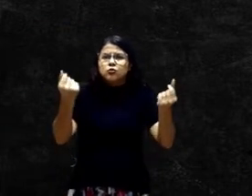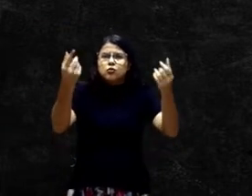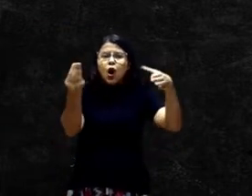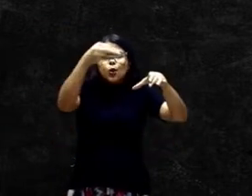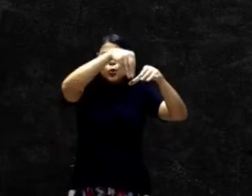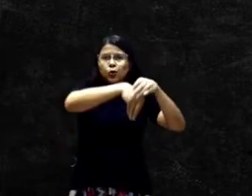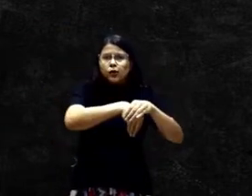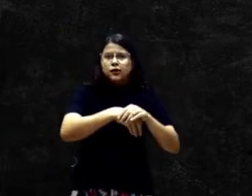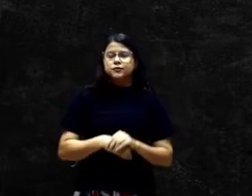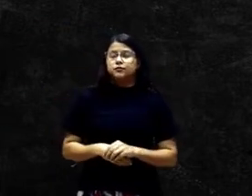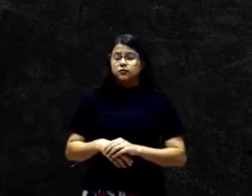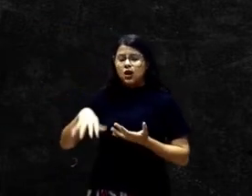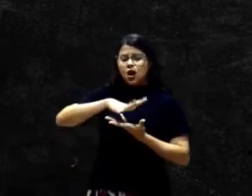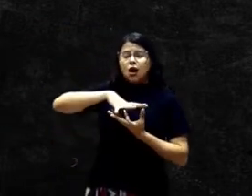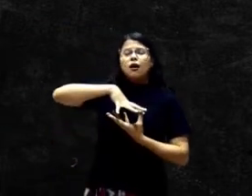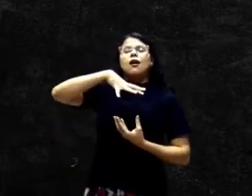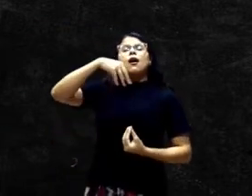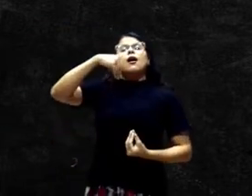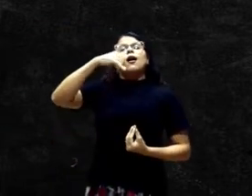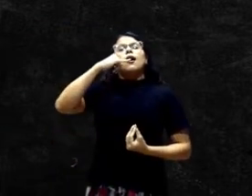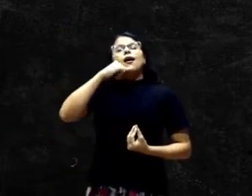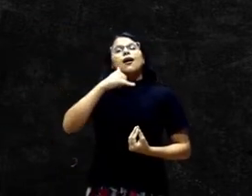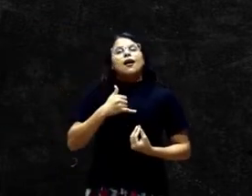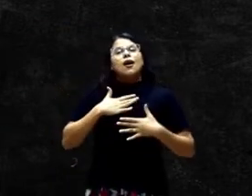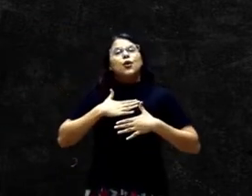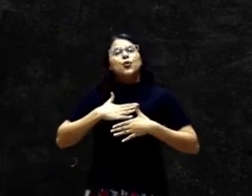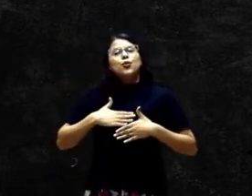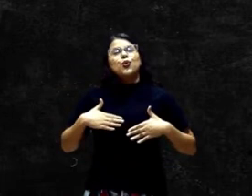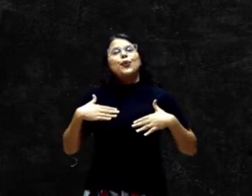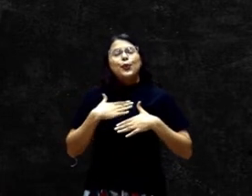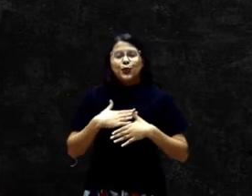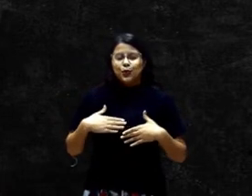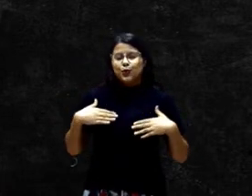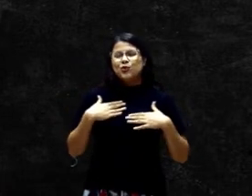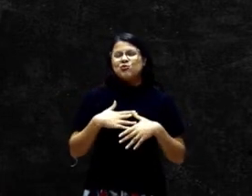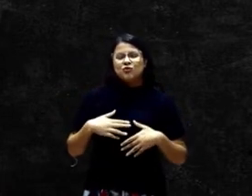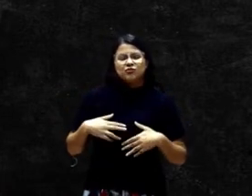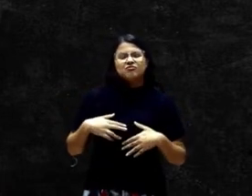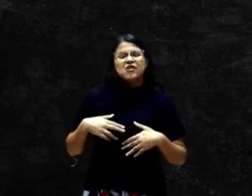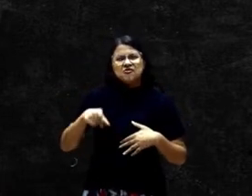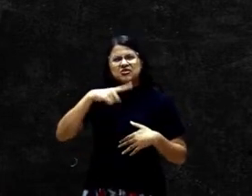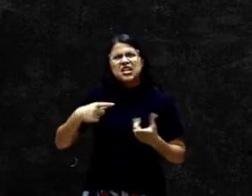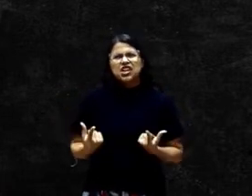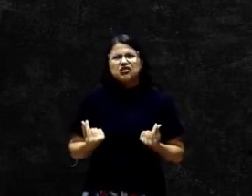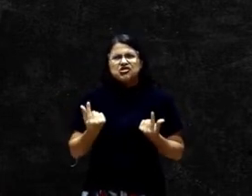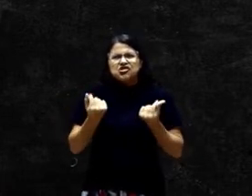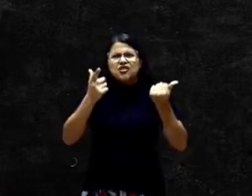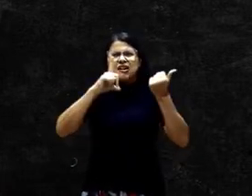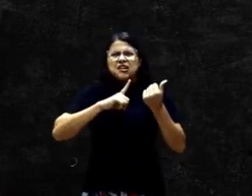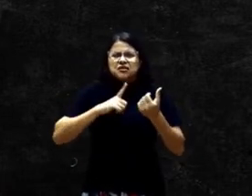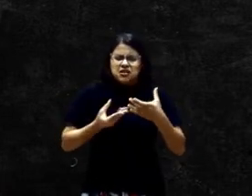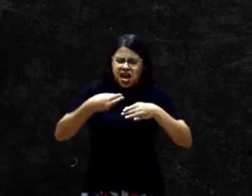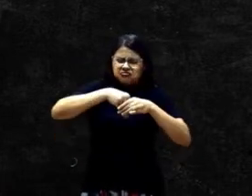eu direi à minha alma: você tem depósito muitos bens para muitos